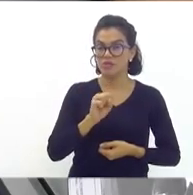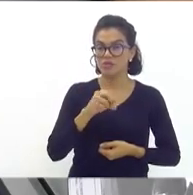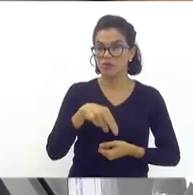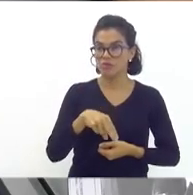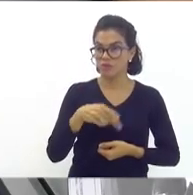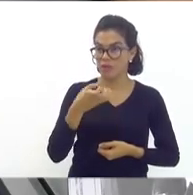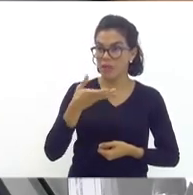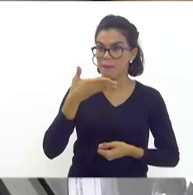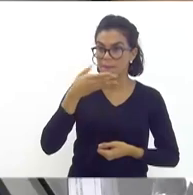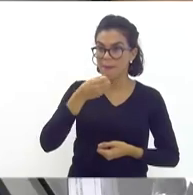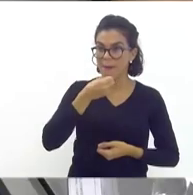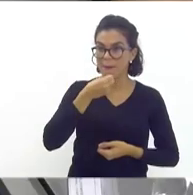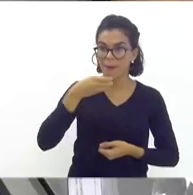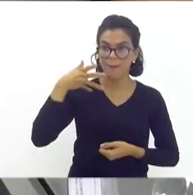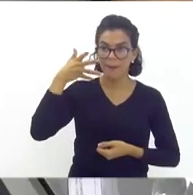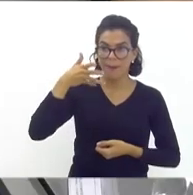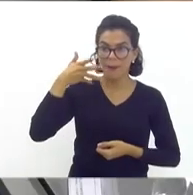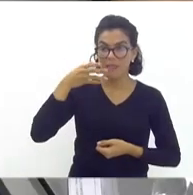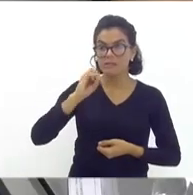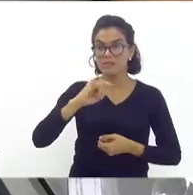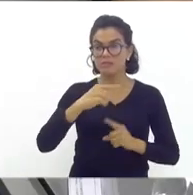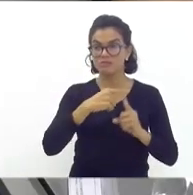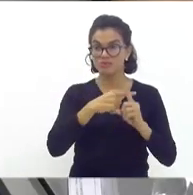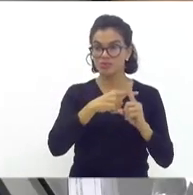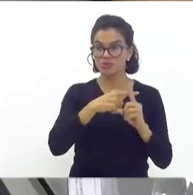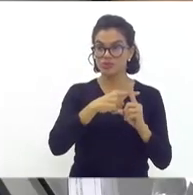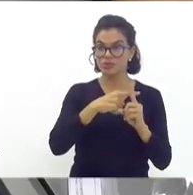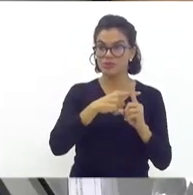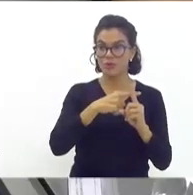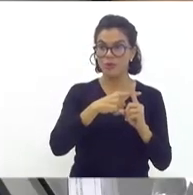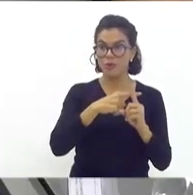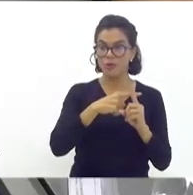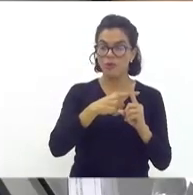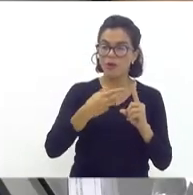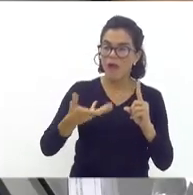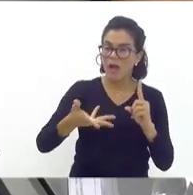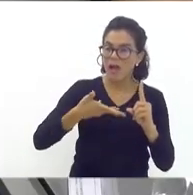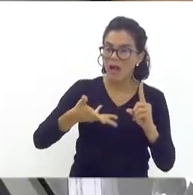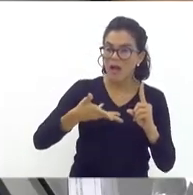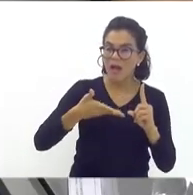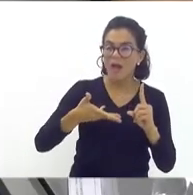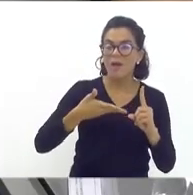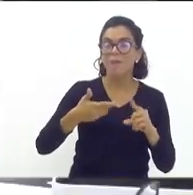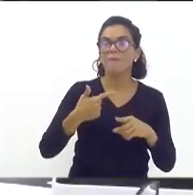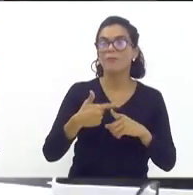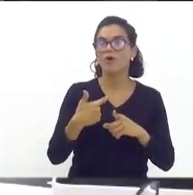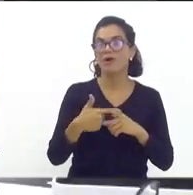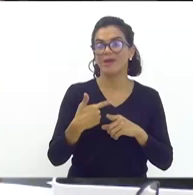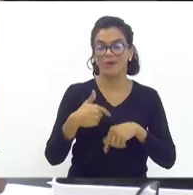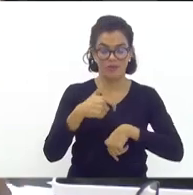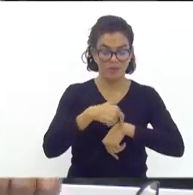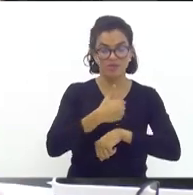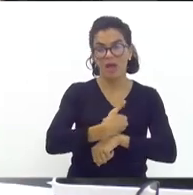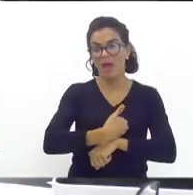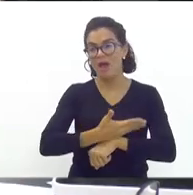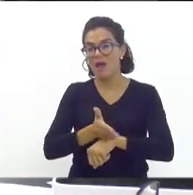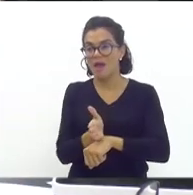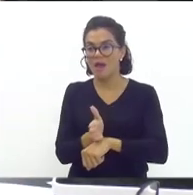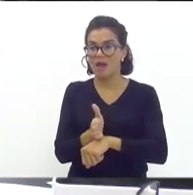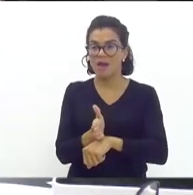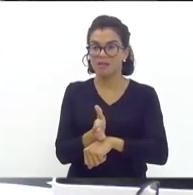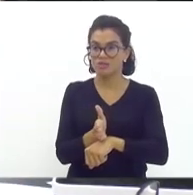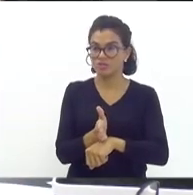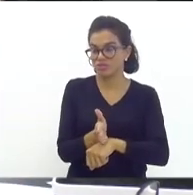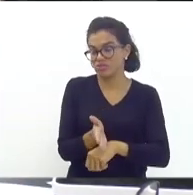uso da palavra se caso positivo pedi para a gente dar uma celeridade porque a distribuição do tempo a gente já passou mais da metade da